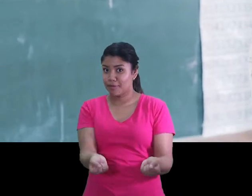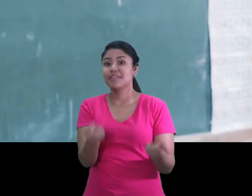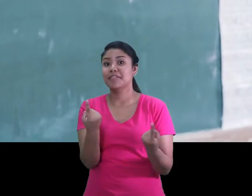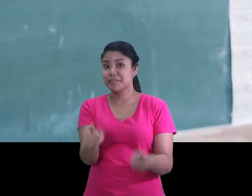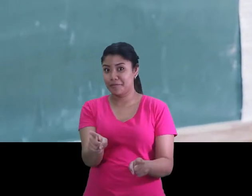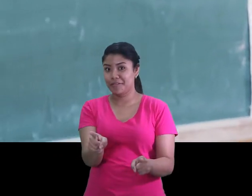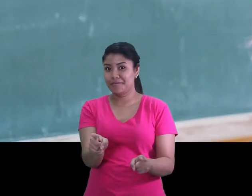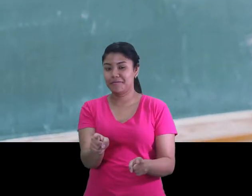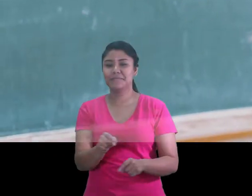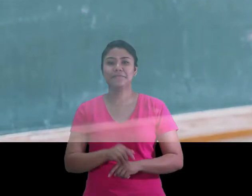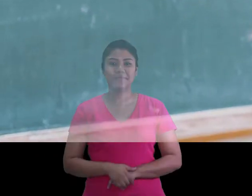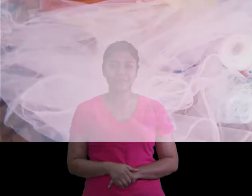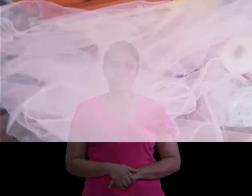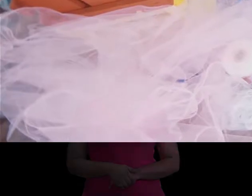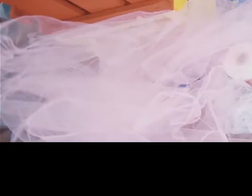Topa um desafio?